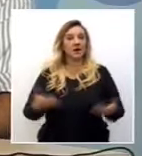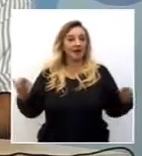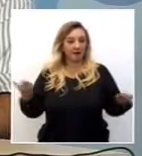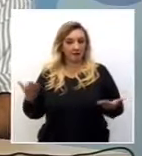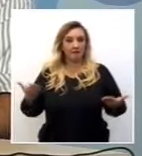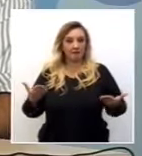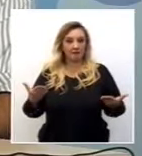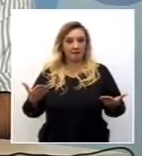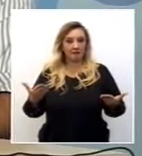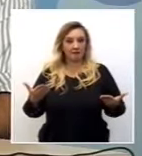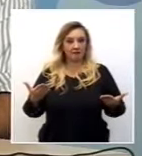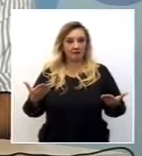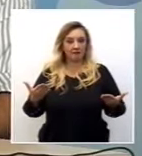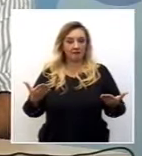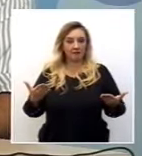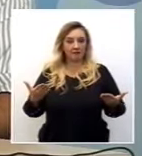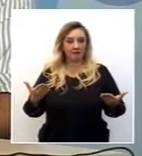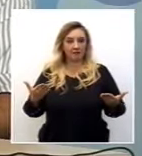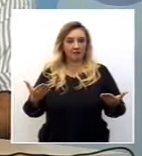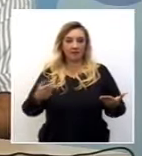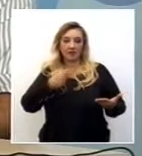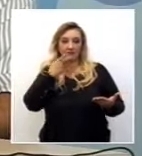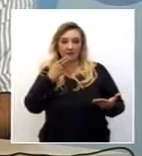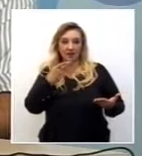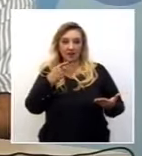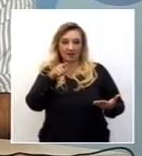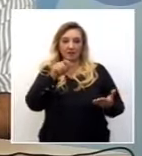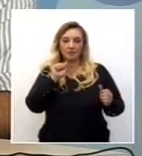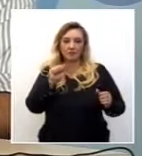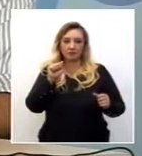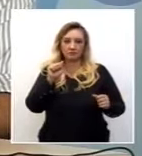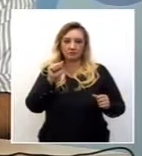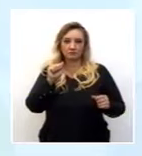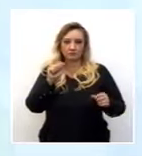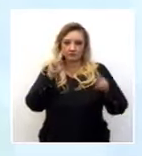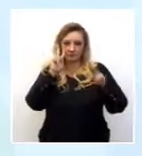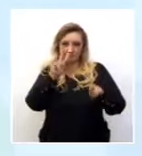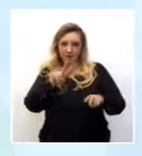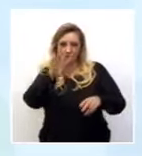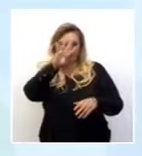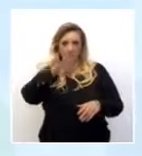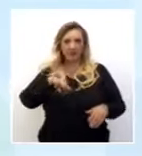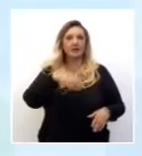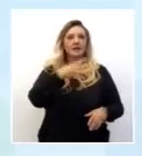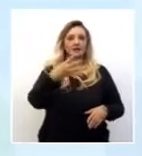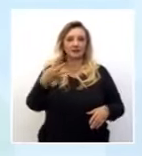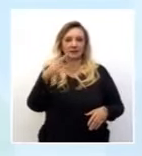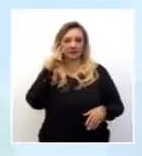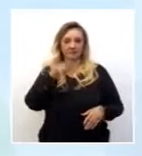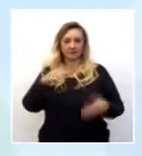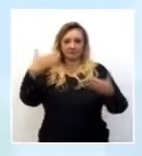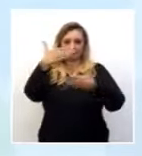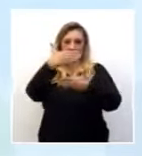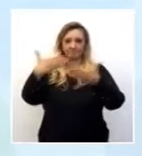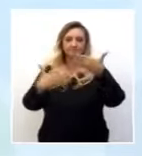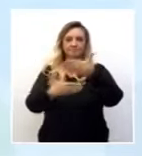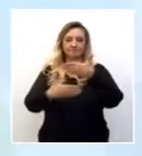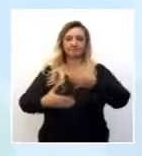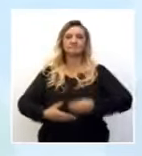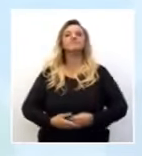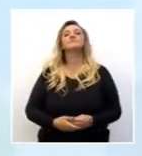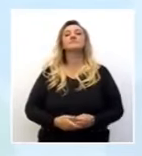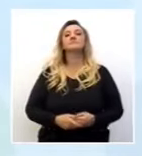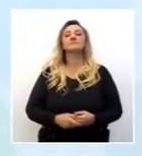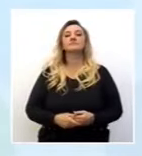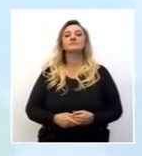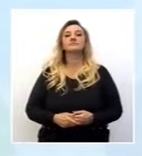nós vamos então falar que você pode visualizar essa planilha aí, está no slide, e